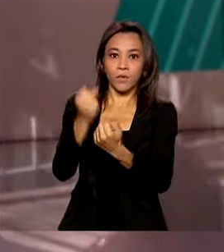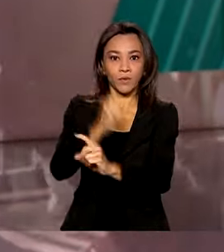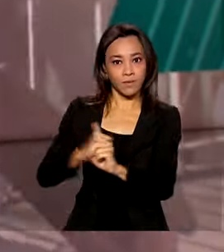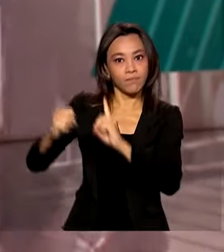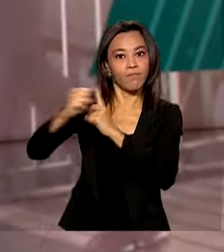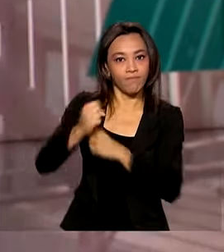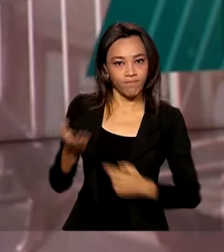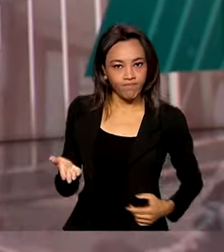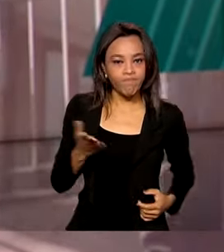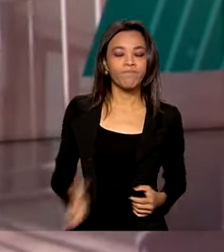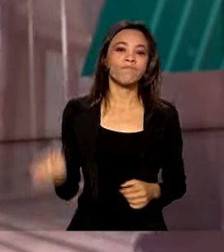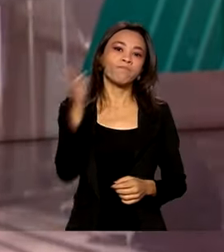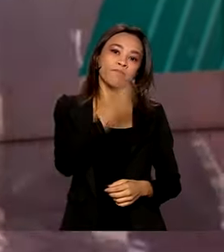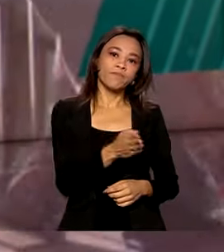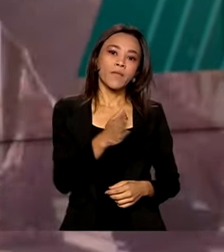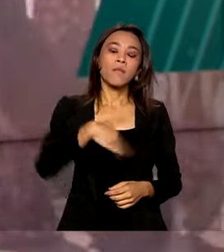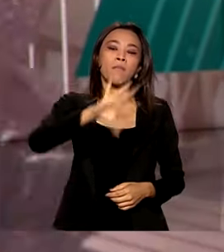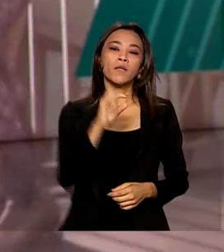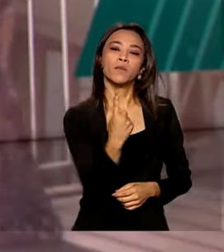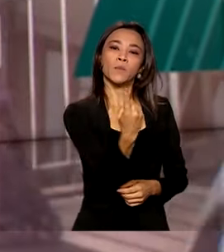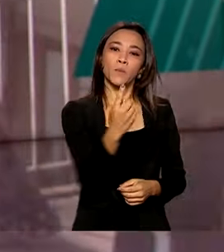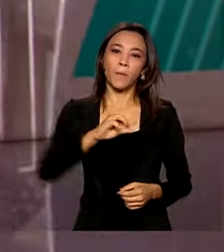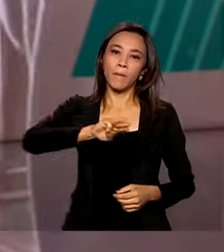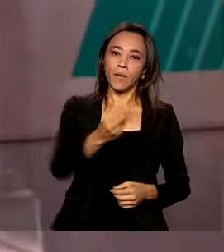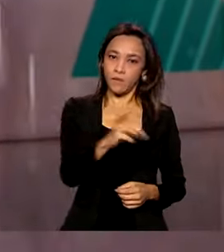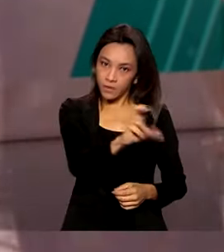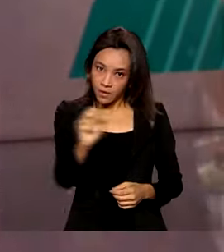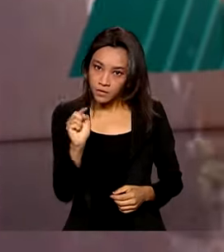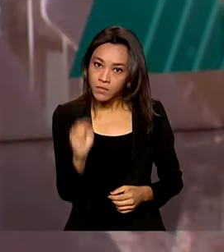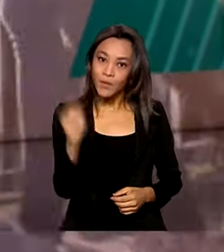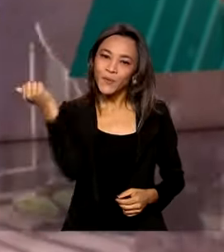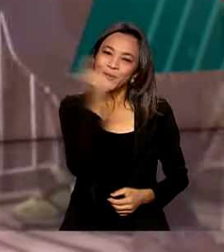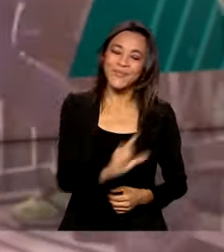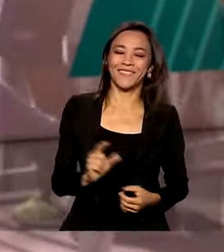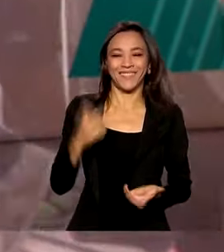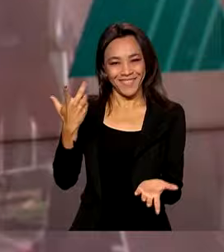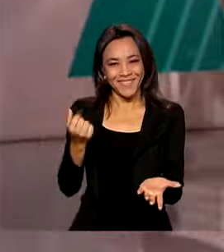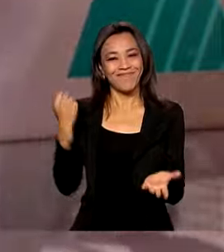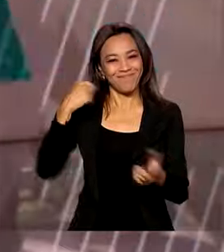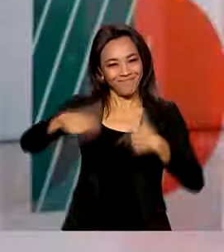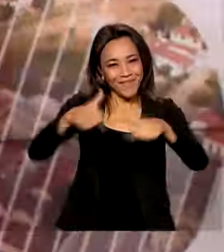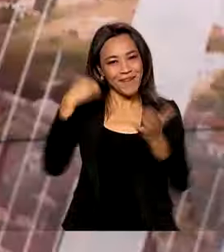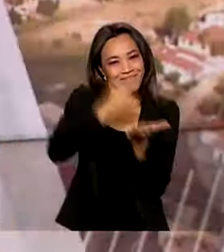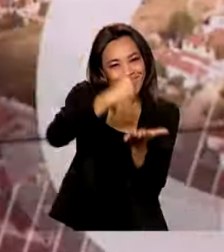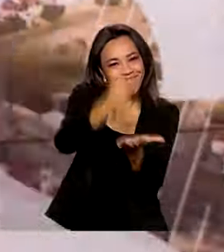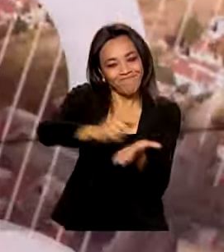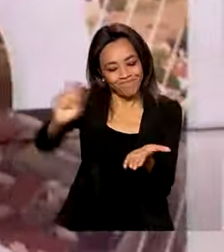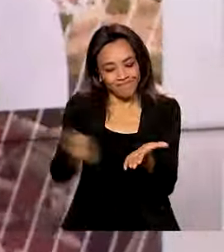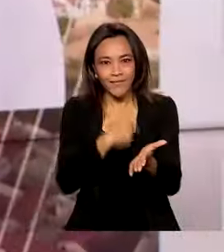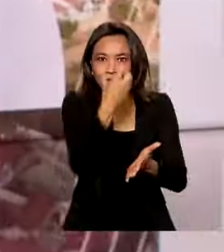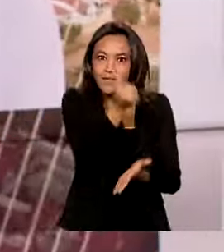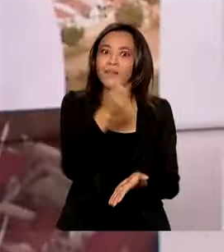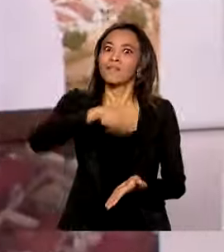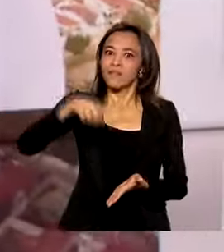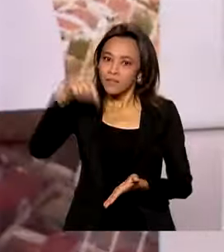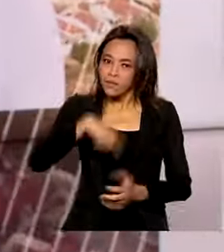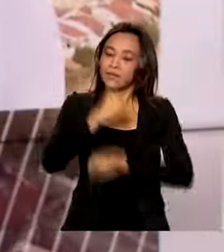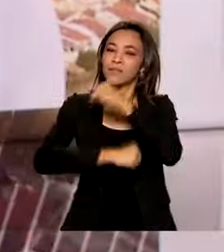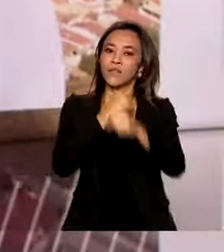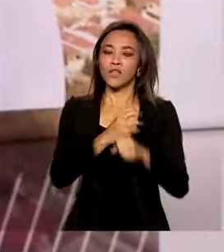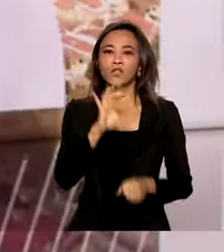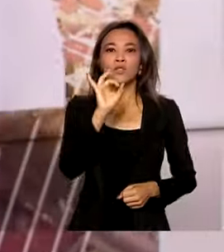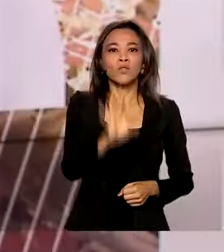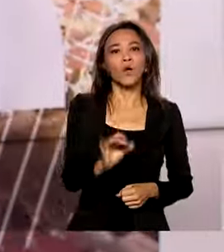há mais de 1 milhão e meio de brasileiros conseguiram emprego com carteira assinada os primeiros seis meses deste ano